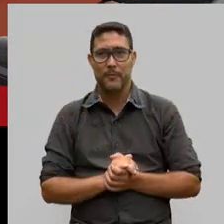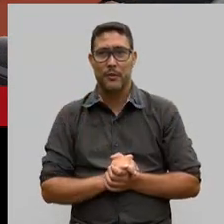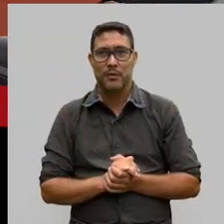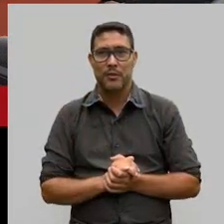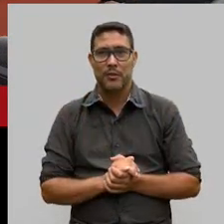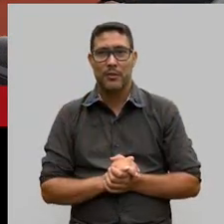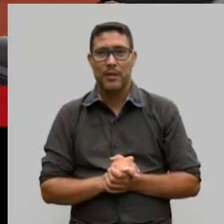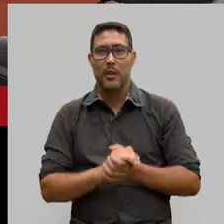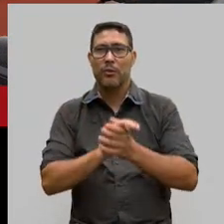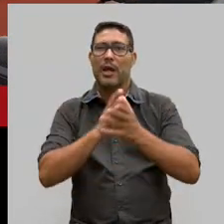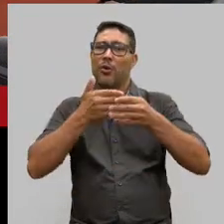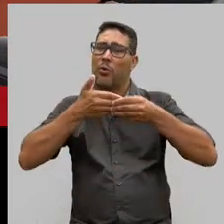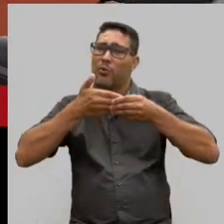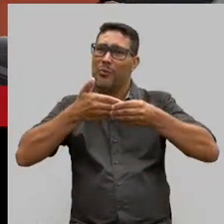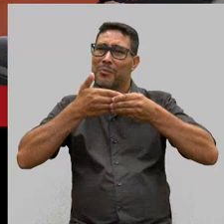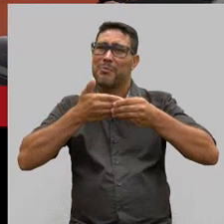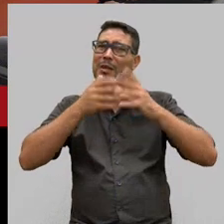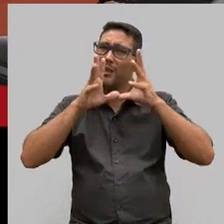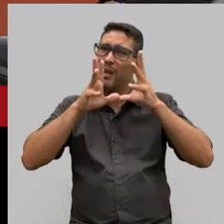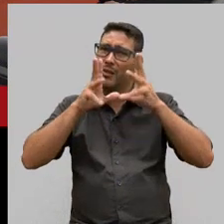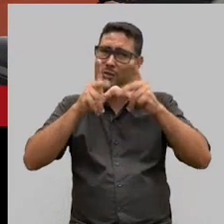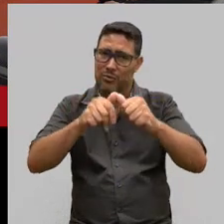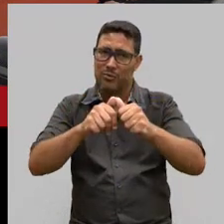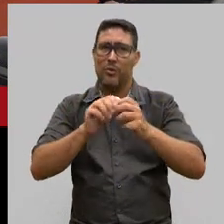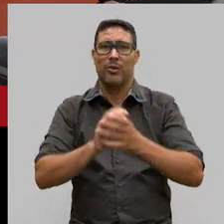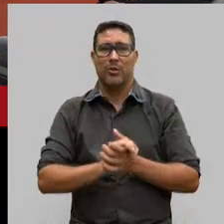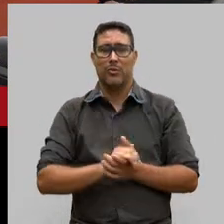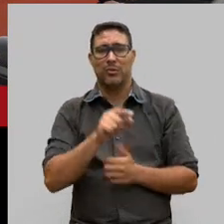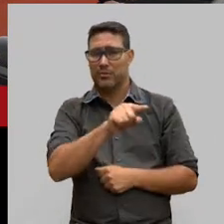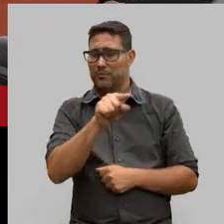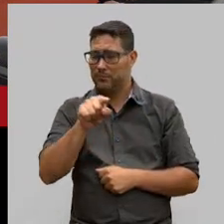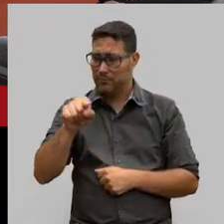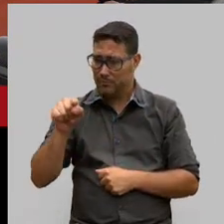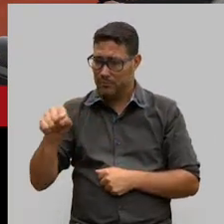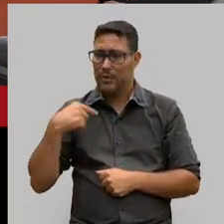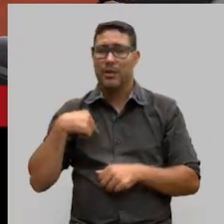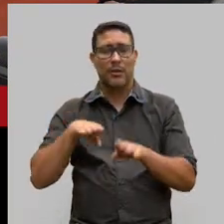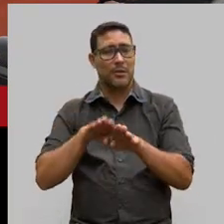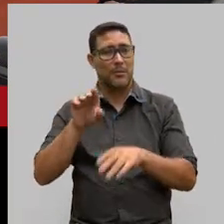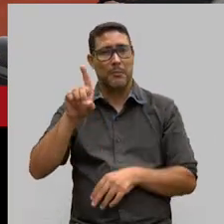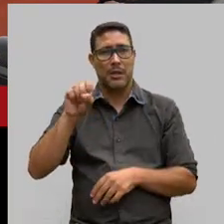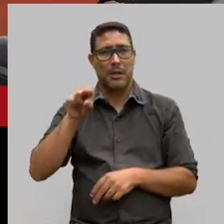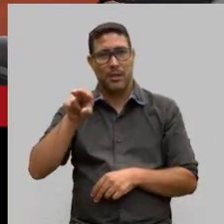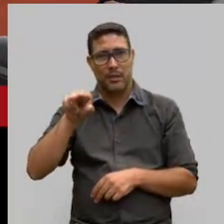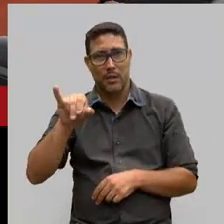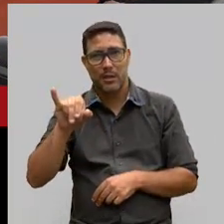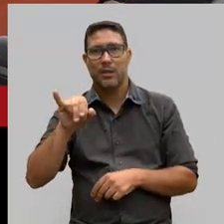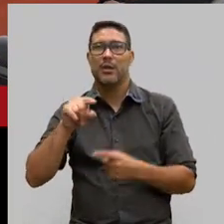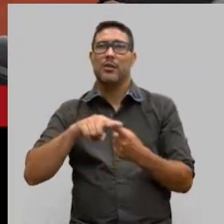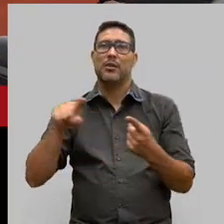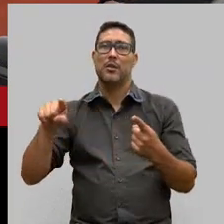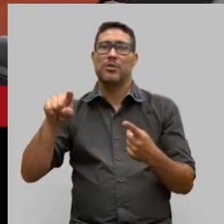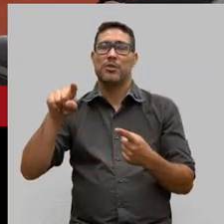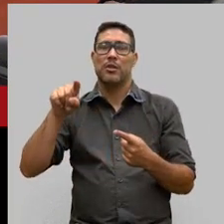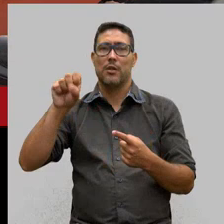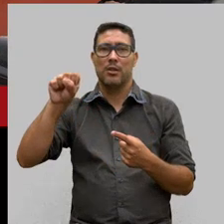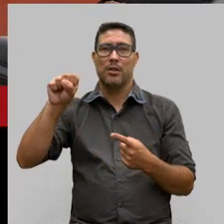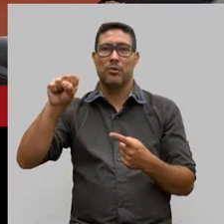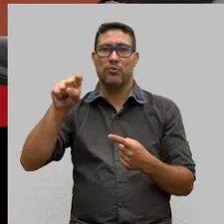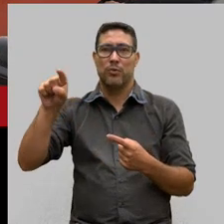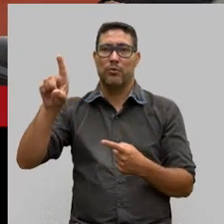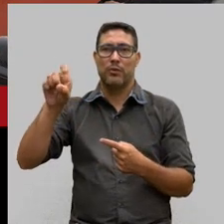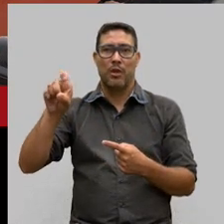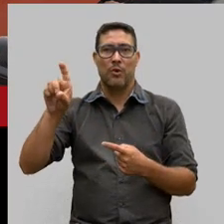cumprimentar todos sintam todos cumprimentados né aqui da mesa a Dani lá de São João de Rei o Anderson aí ten cumprimentar meus conterrâneos né São João Del